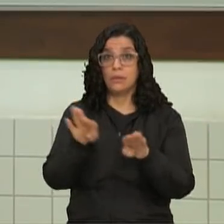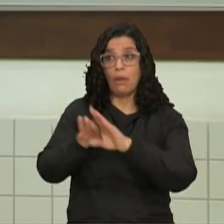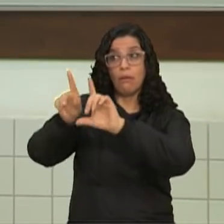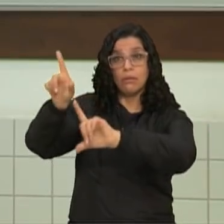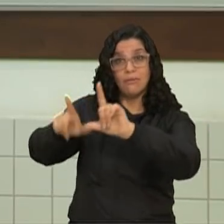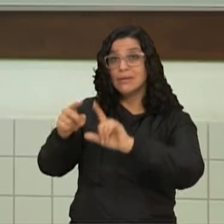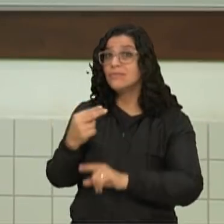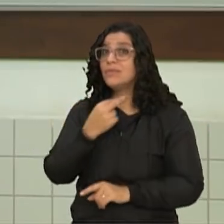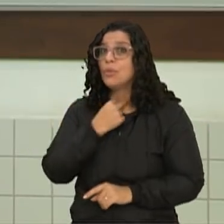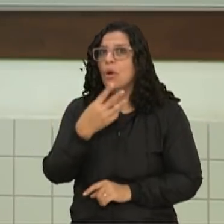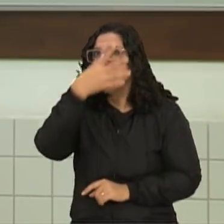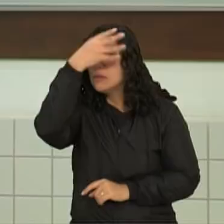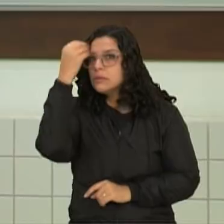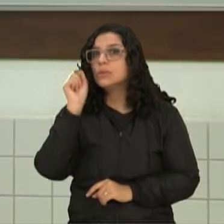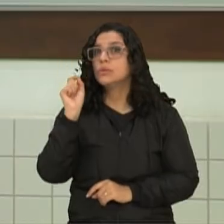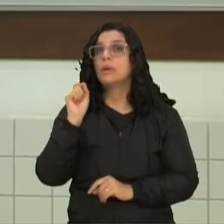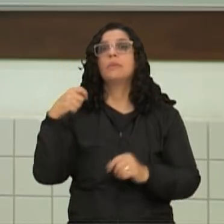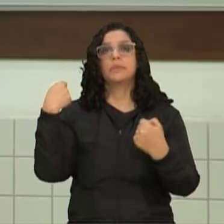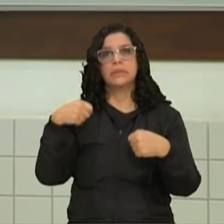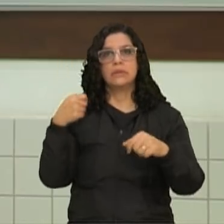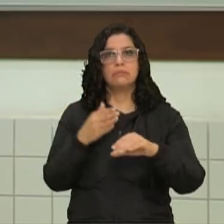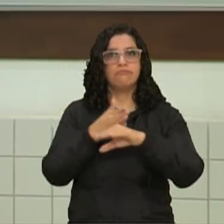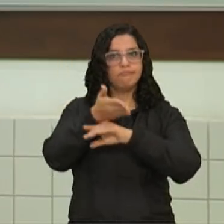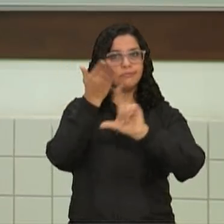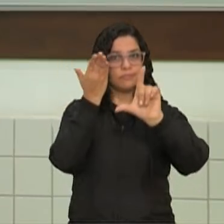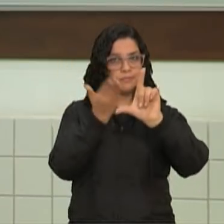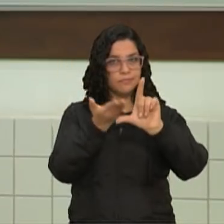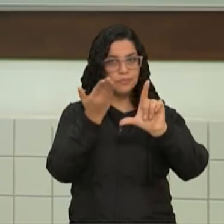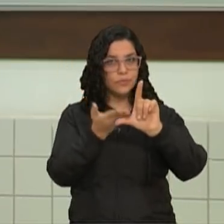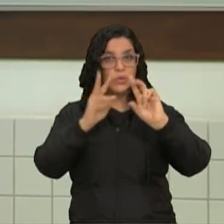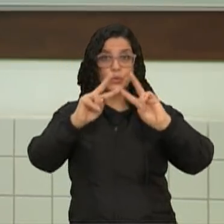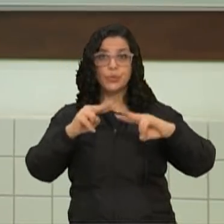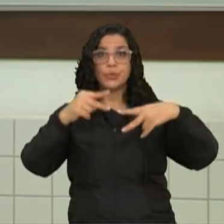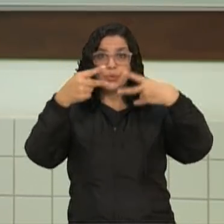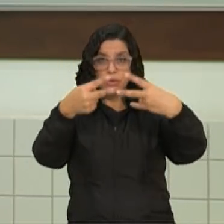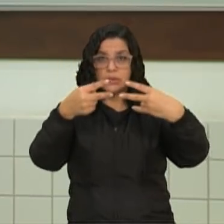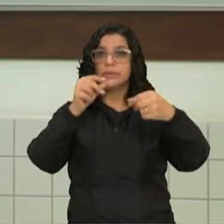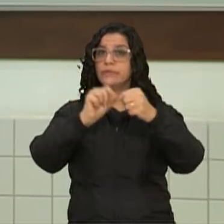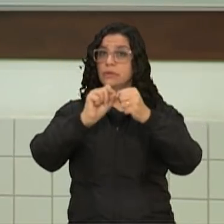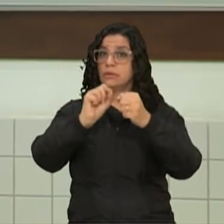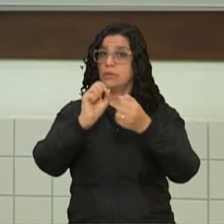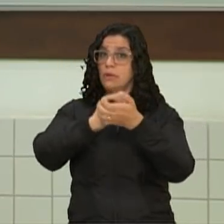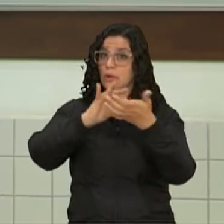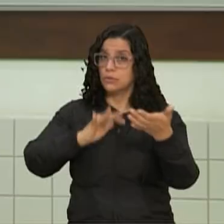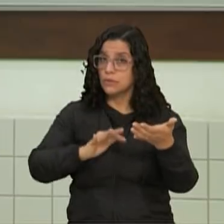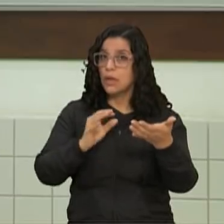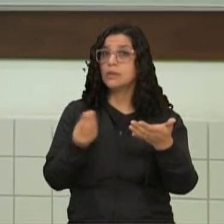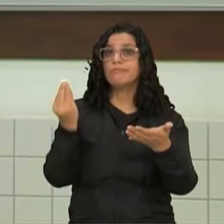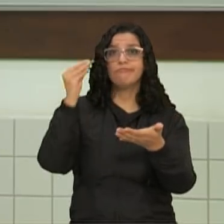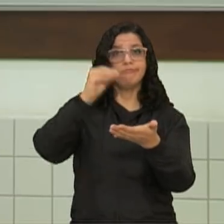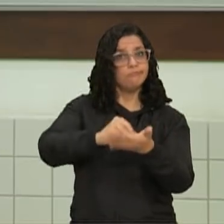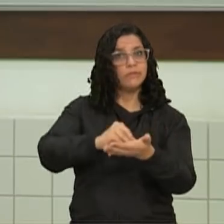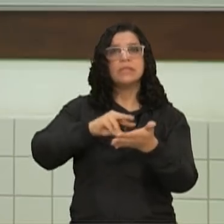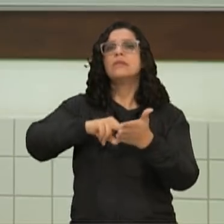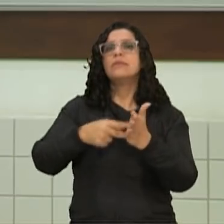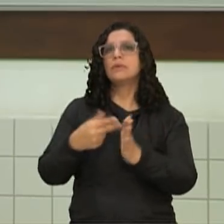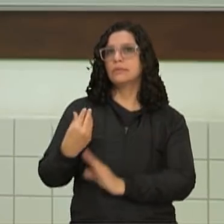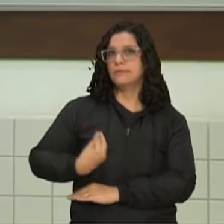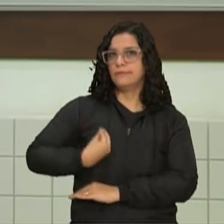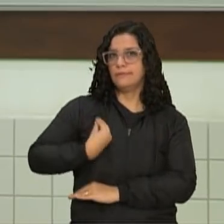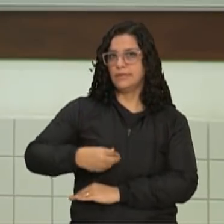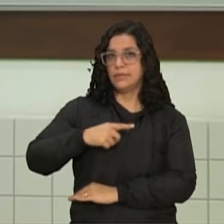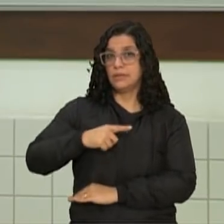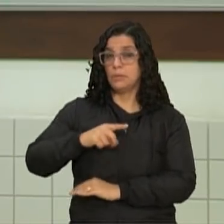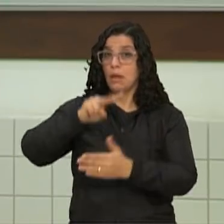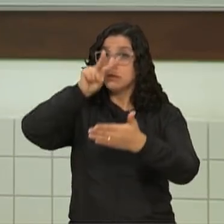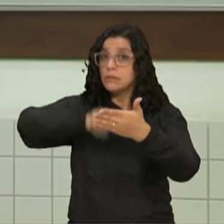televisão, não pode esquecer depois de entrar no Classroom e lá no link 1 fazer a atividade para marcar sua presença. Mas